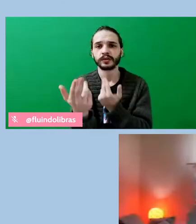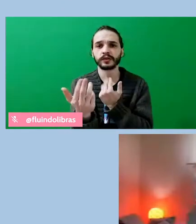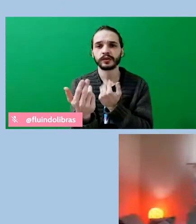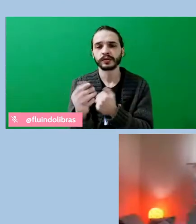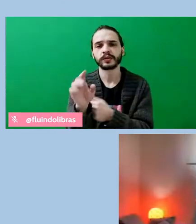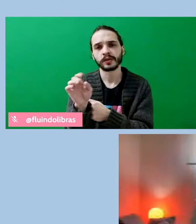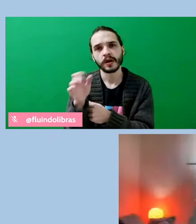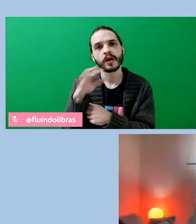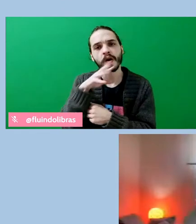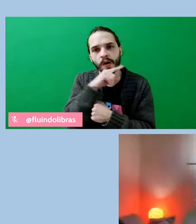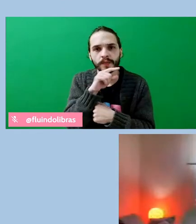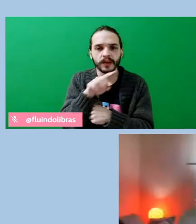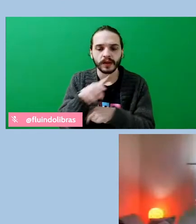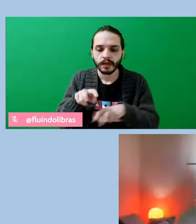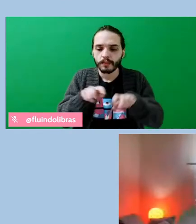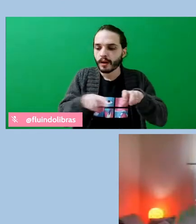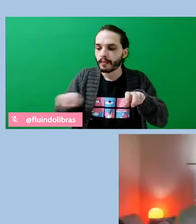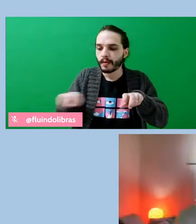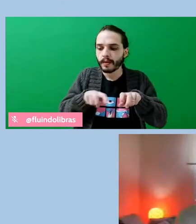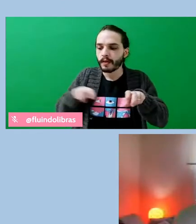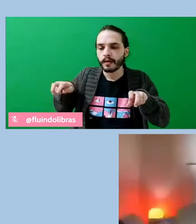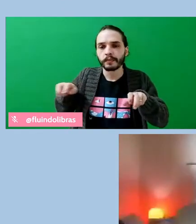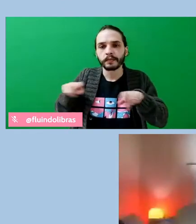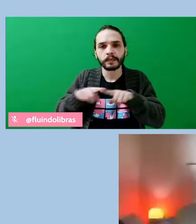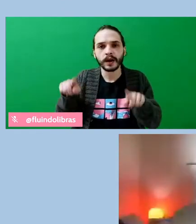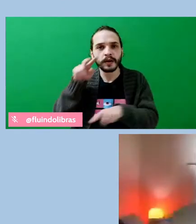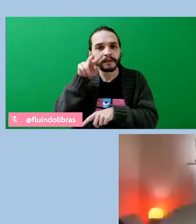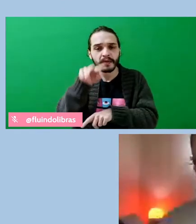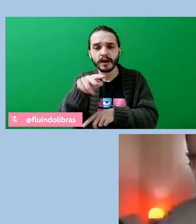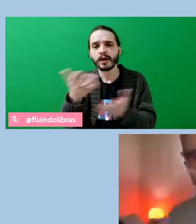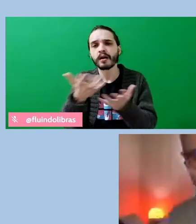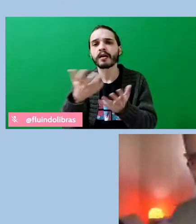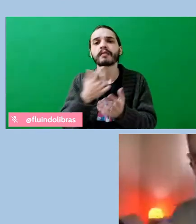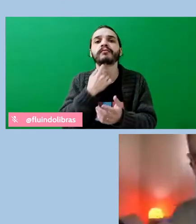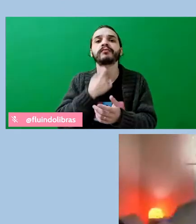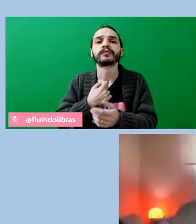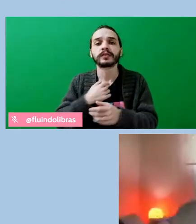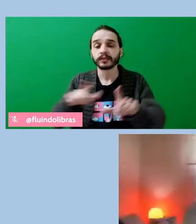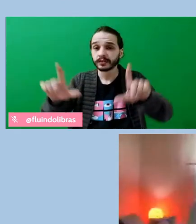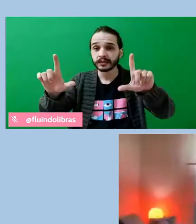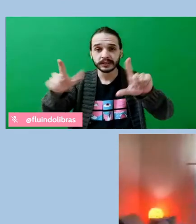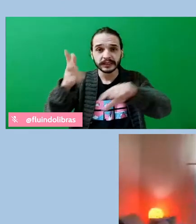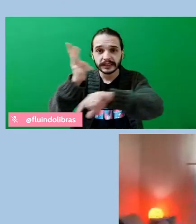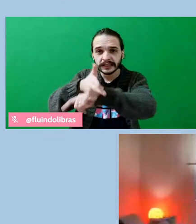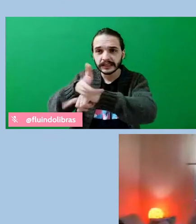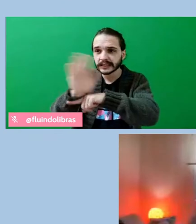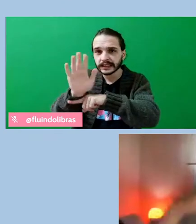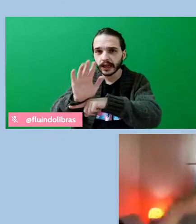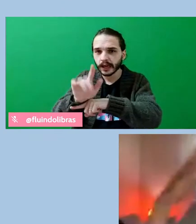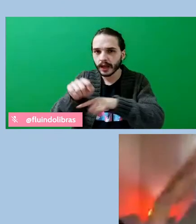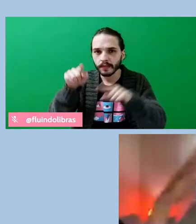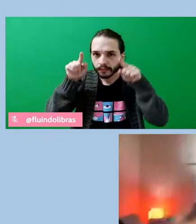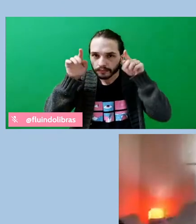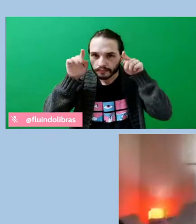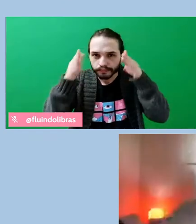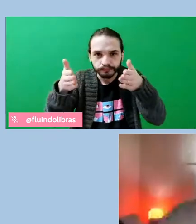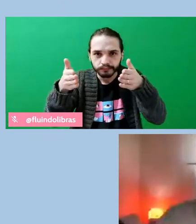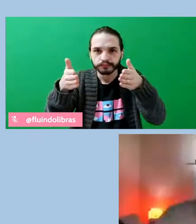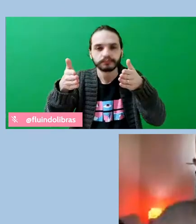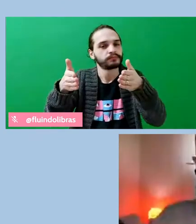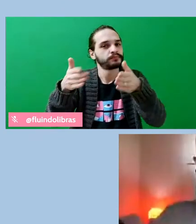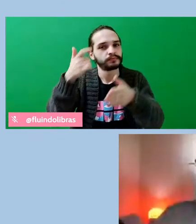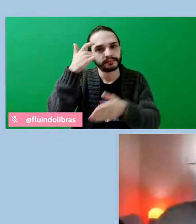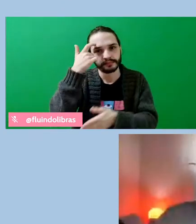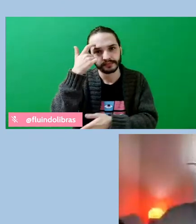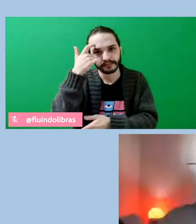você quer olhar. O cinema te conduz o tempo inteiro, né? Olha aqui, olha. Não, obviamente a gente tem muitos cinemas,